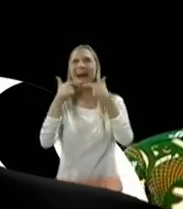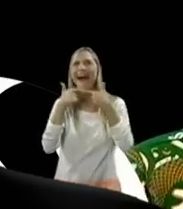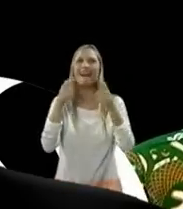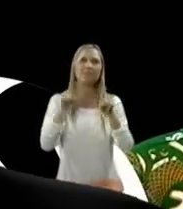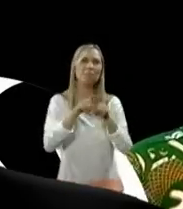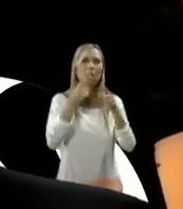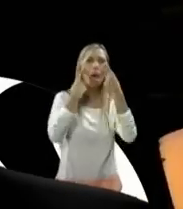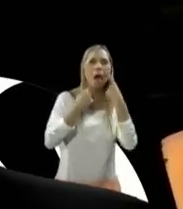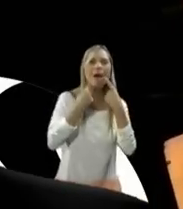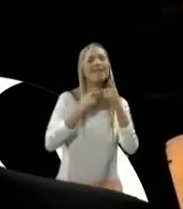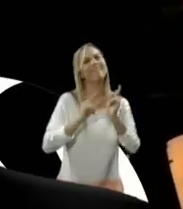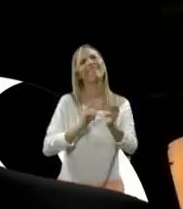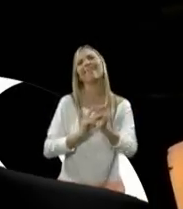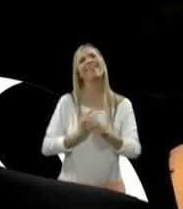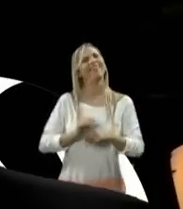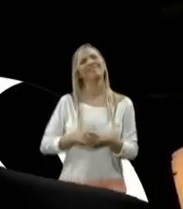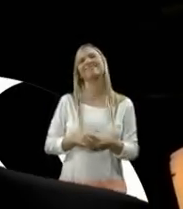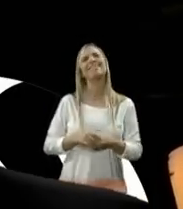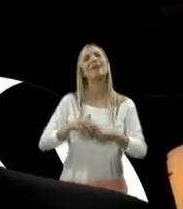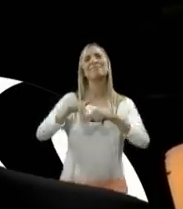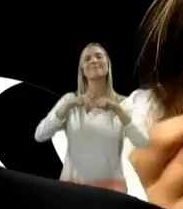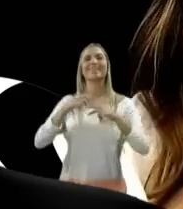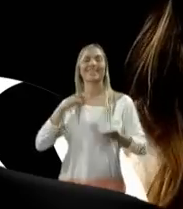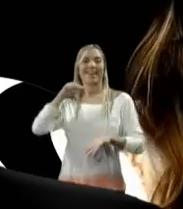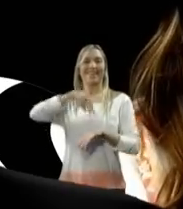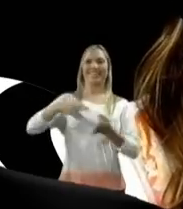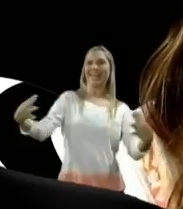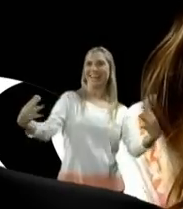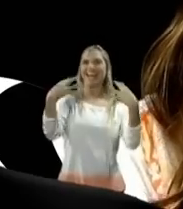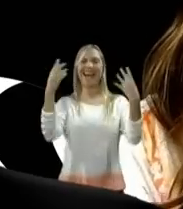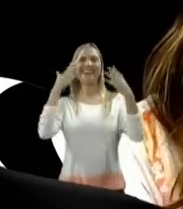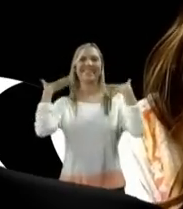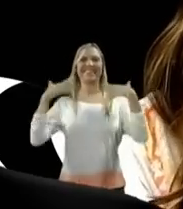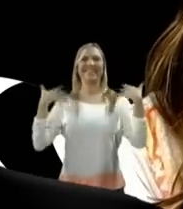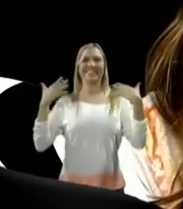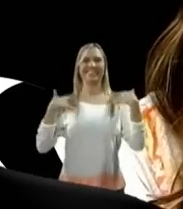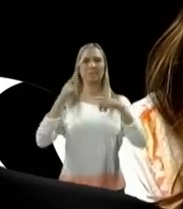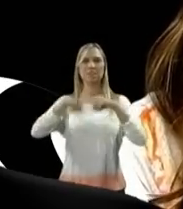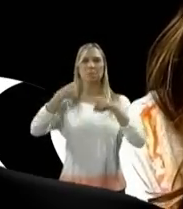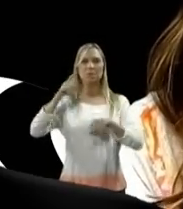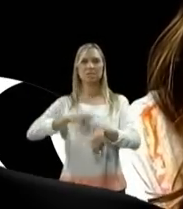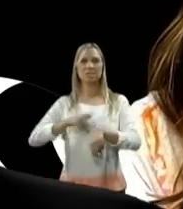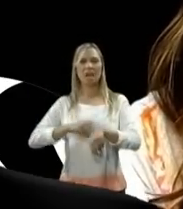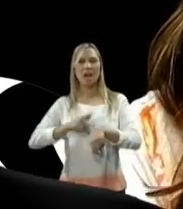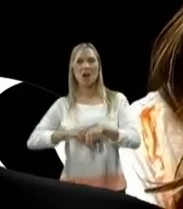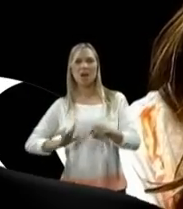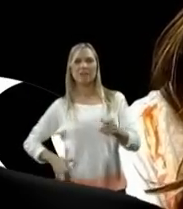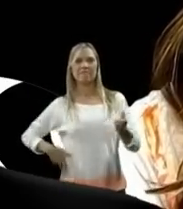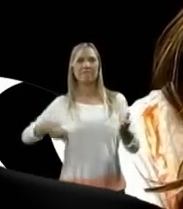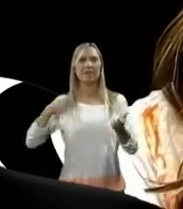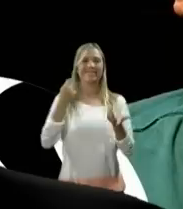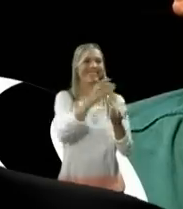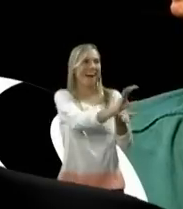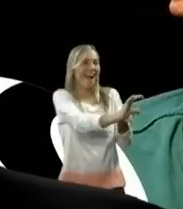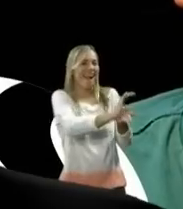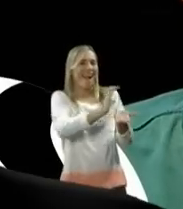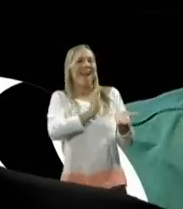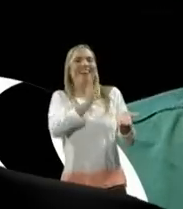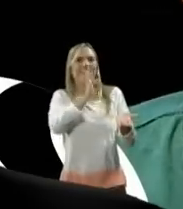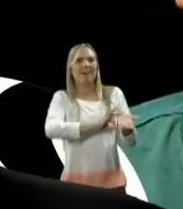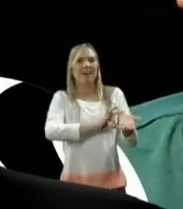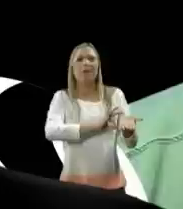Nada disso. É porque no palco é só alegria. Mas quando a gente vai na bilheteria ver quanto que deu o cachê...